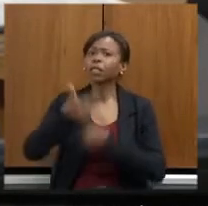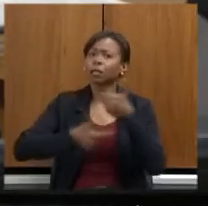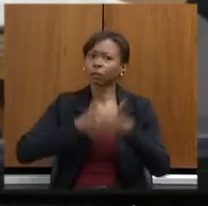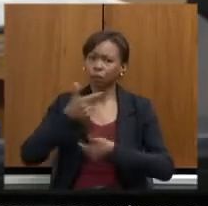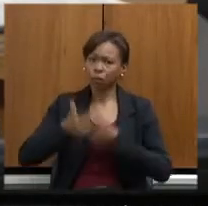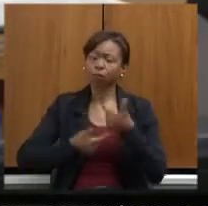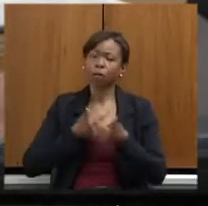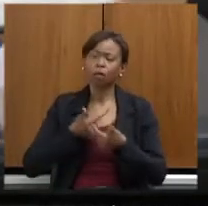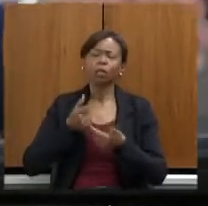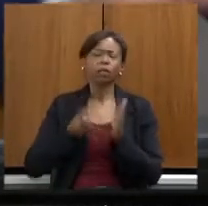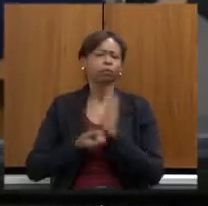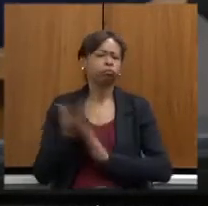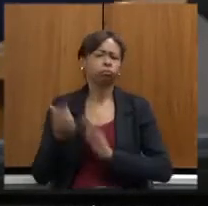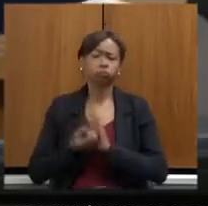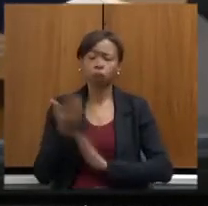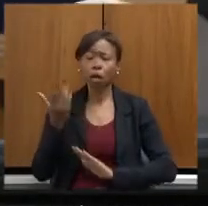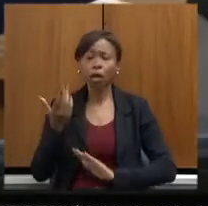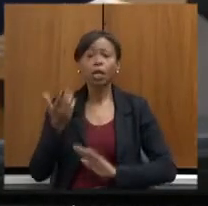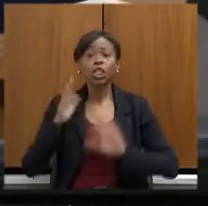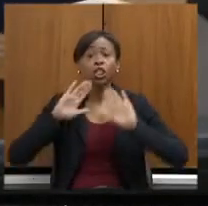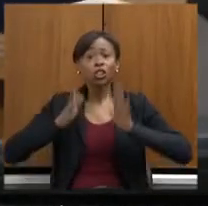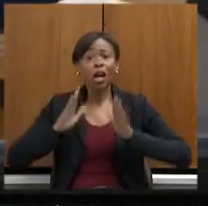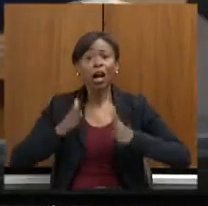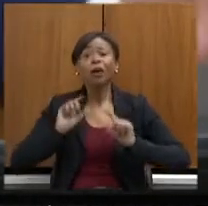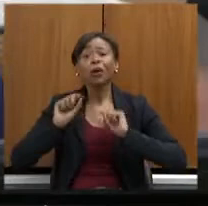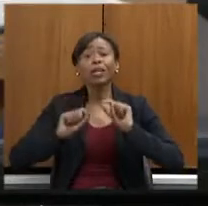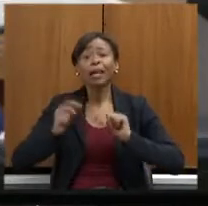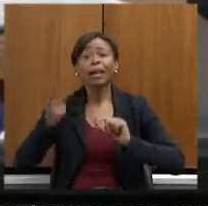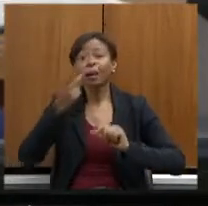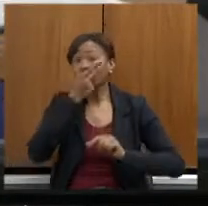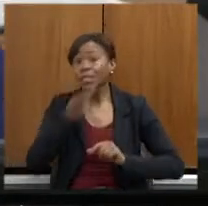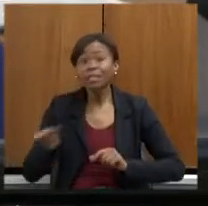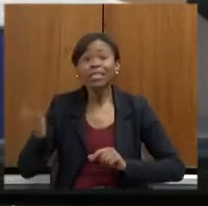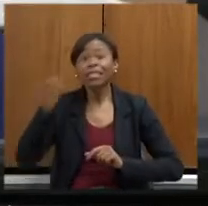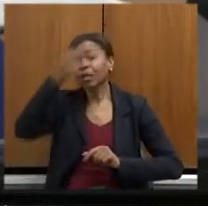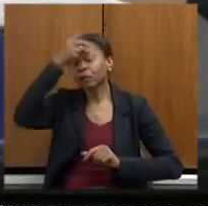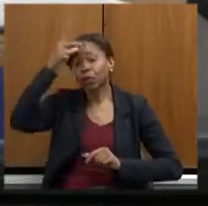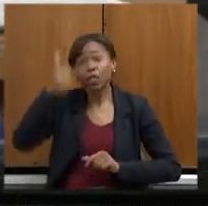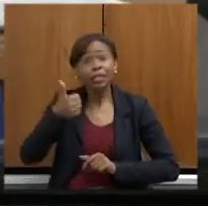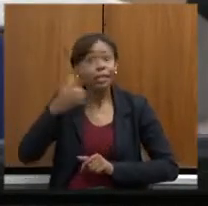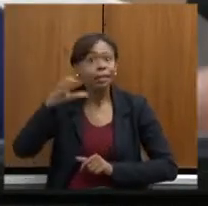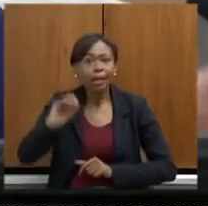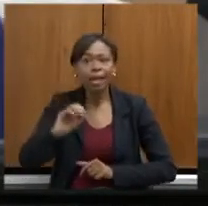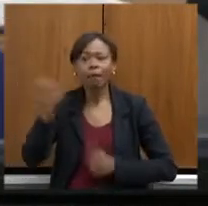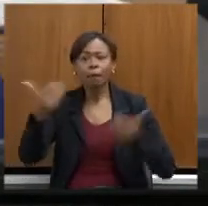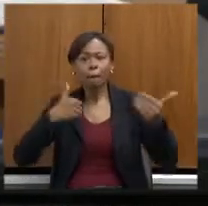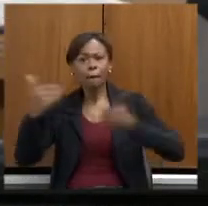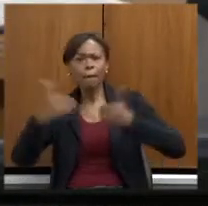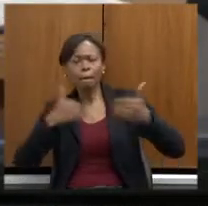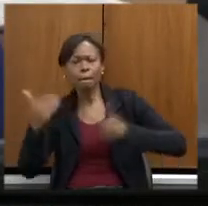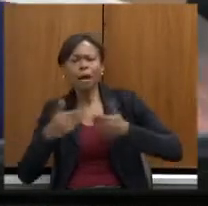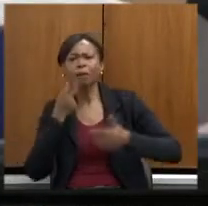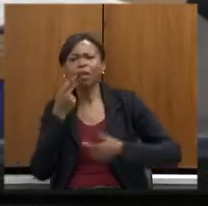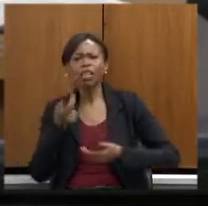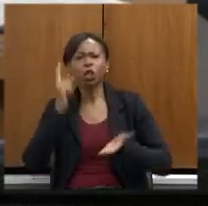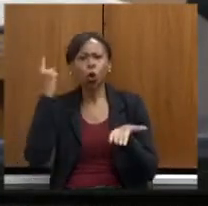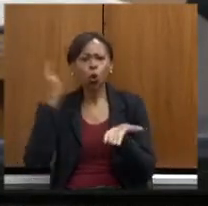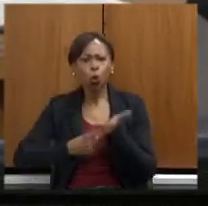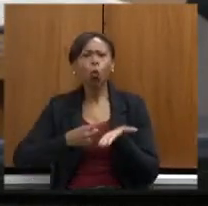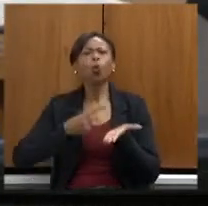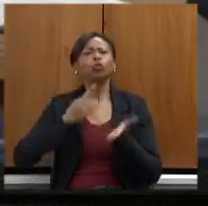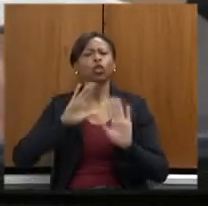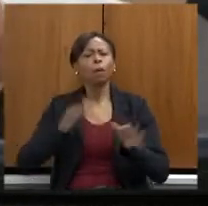muitas vezes eu já com 90 dias já recebi a visita de pelo menos uns dez prefeitos então convênio pronto para poder porém a matéria lá dentro e